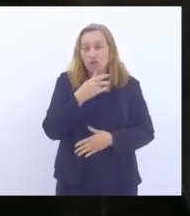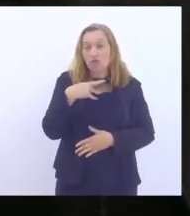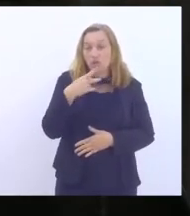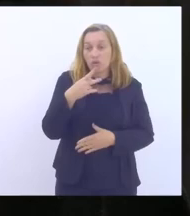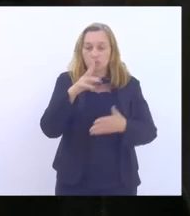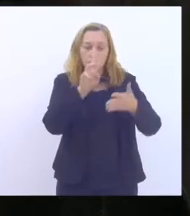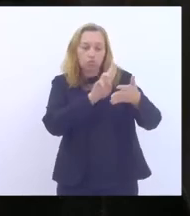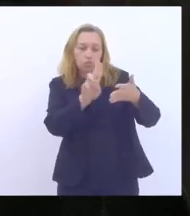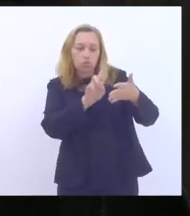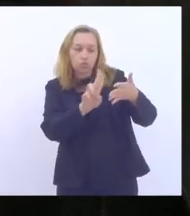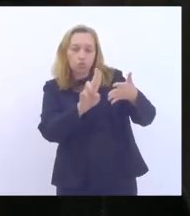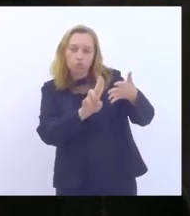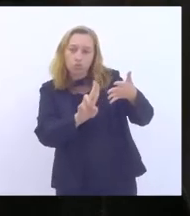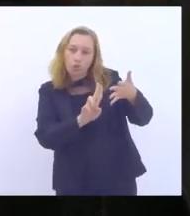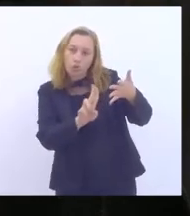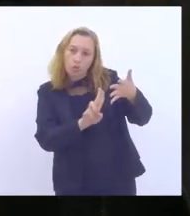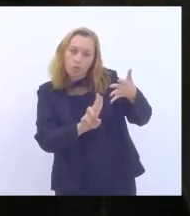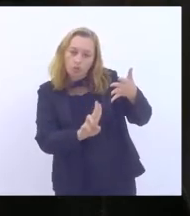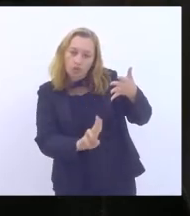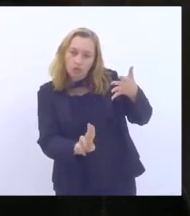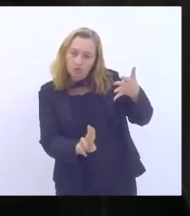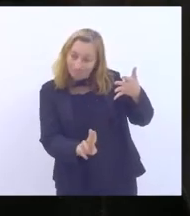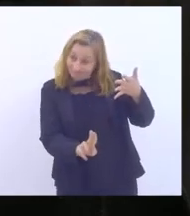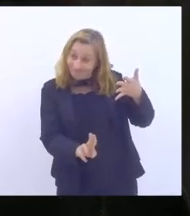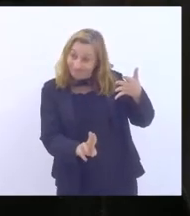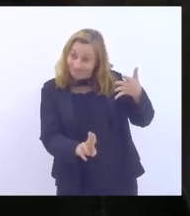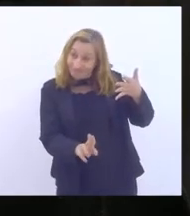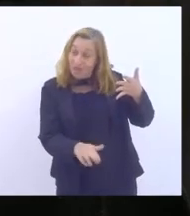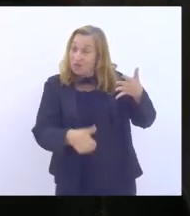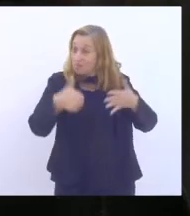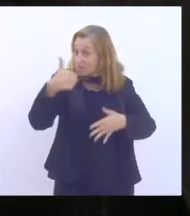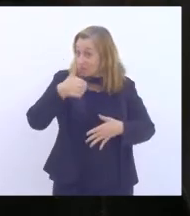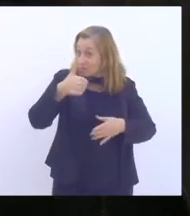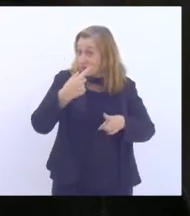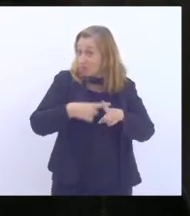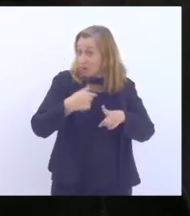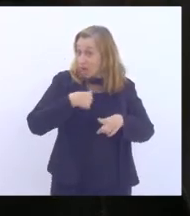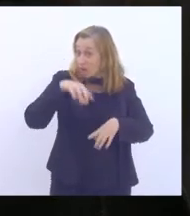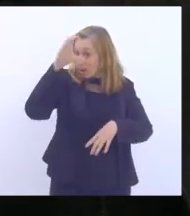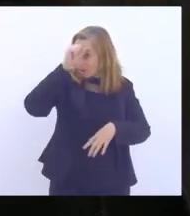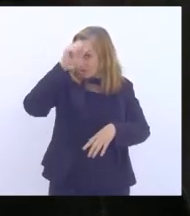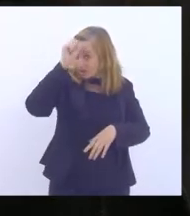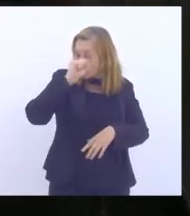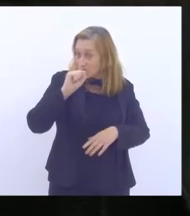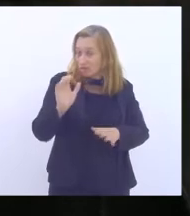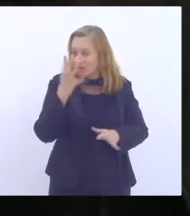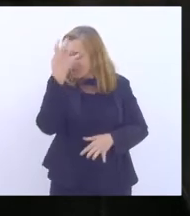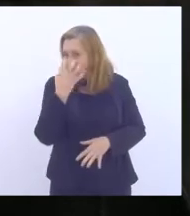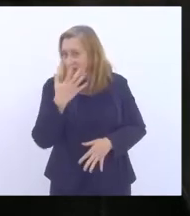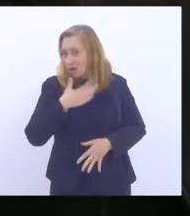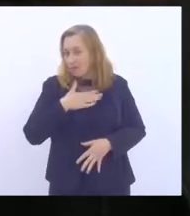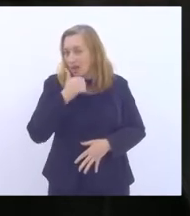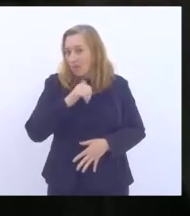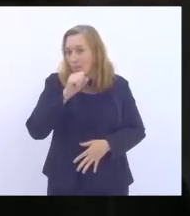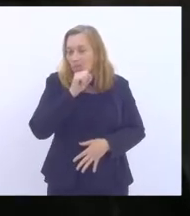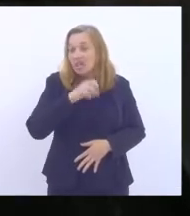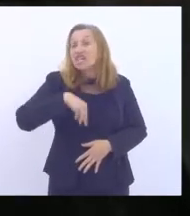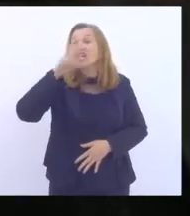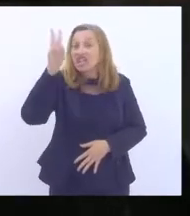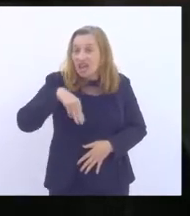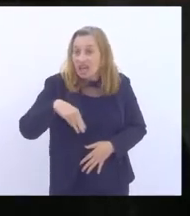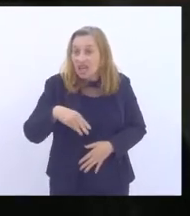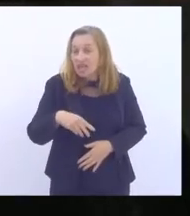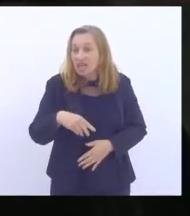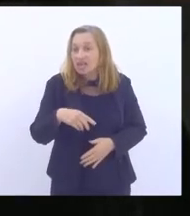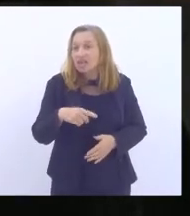vou nominar nome por nome primeiro porque eu aprendi uma coisa muito séria com a minha mãe quem